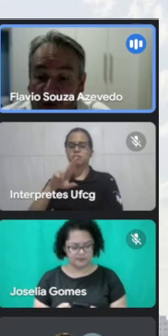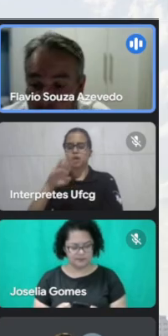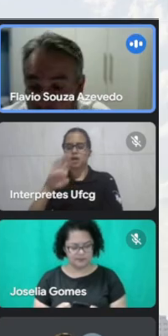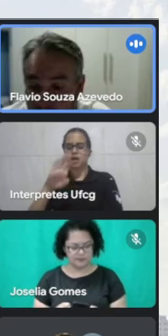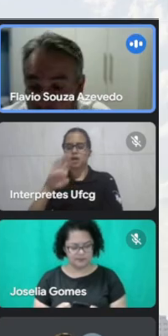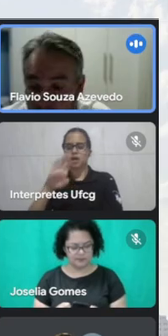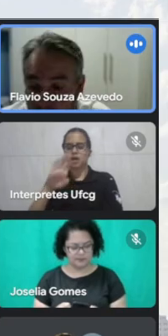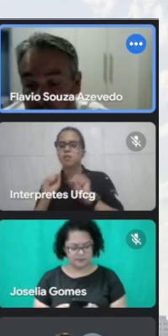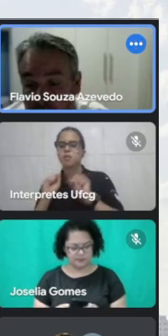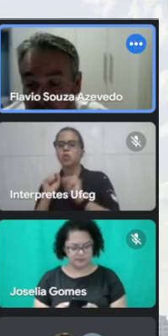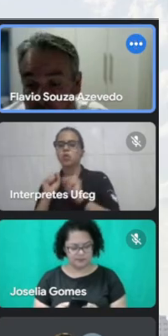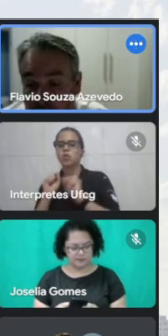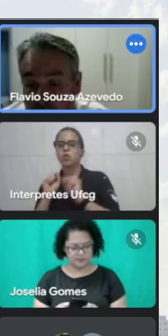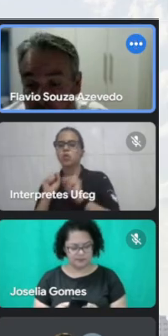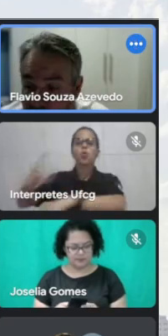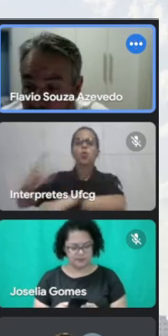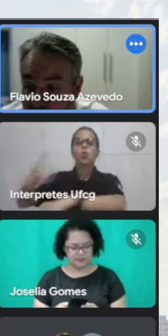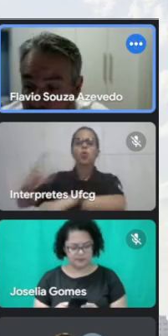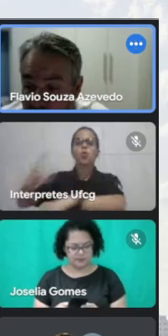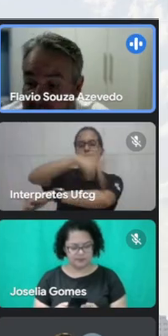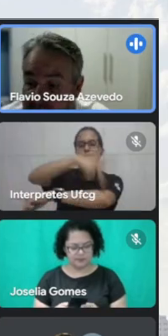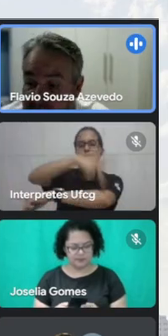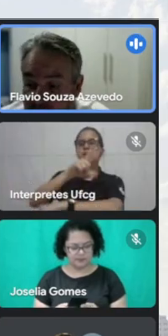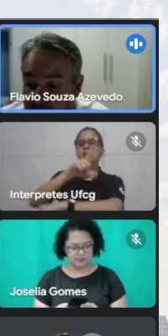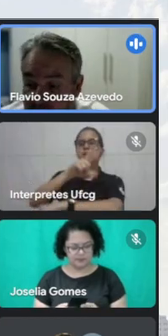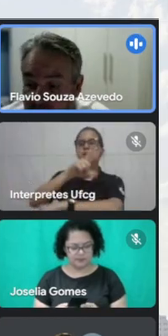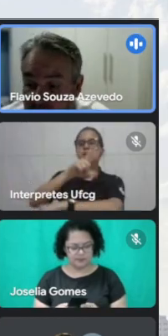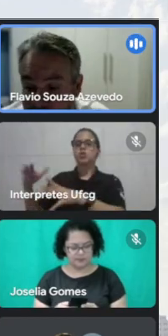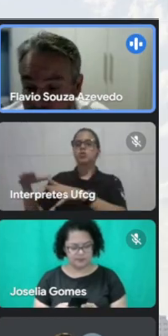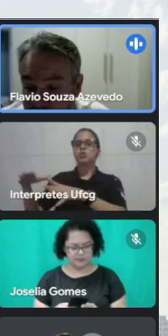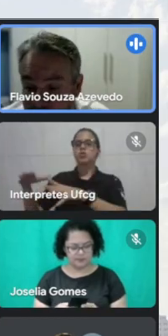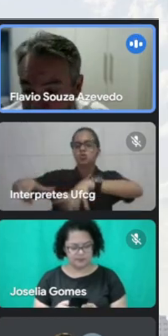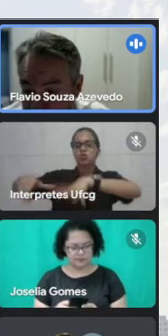de Zona Parque. É um território de